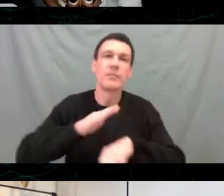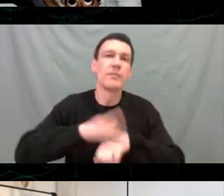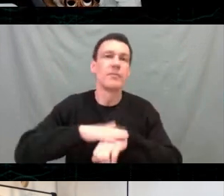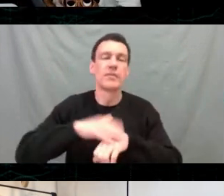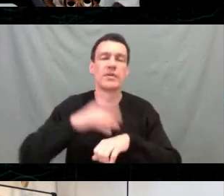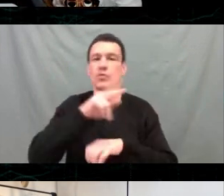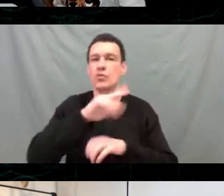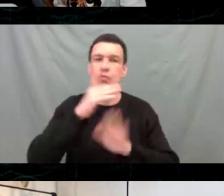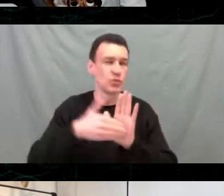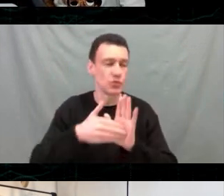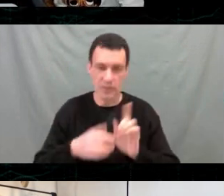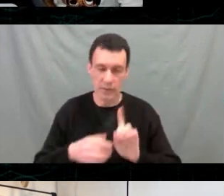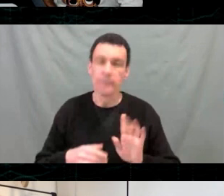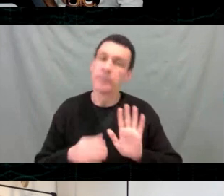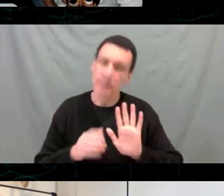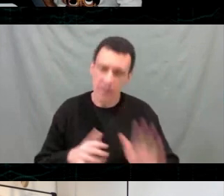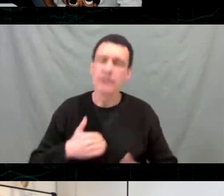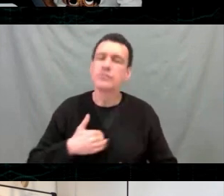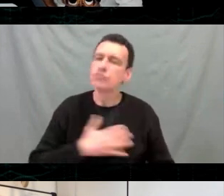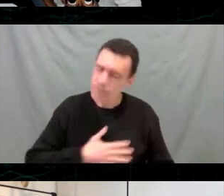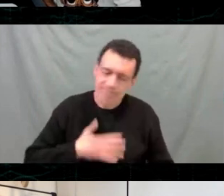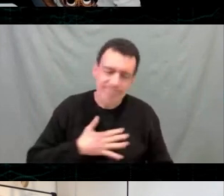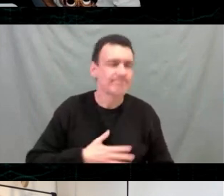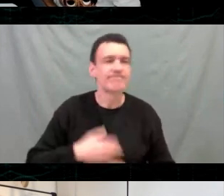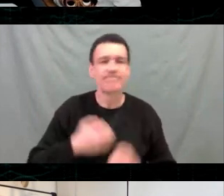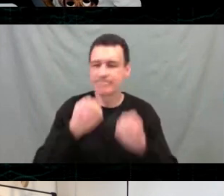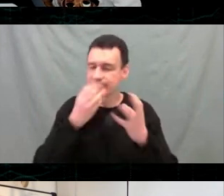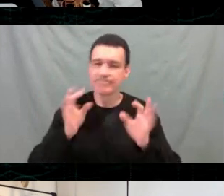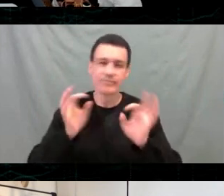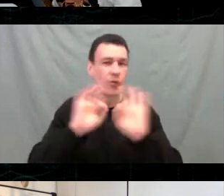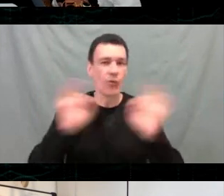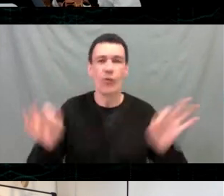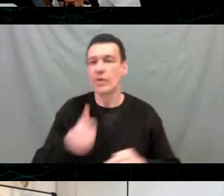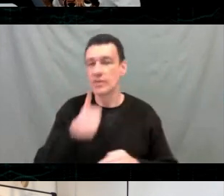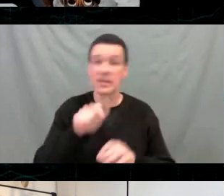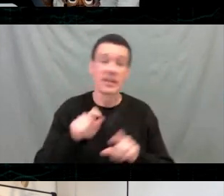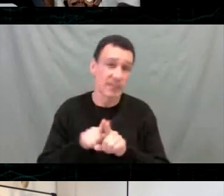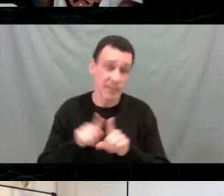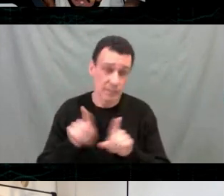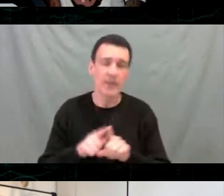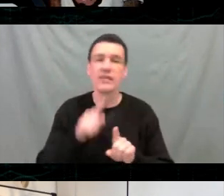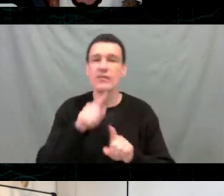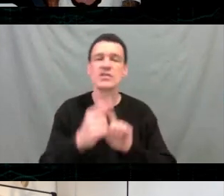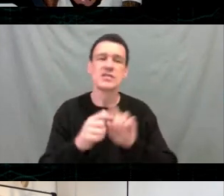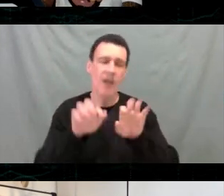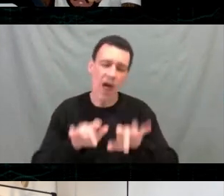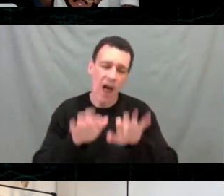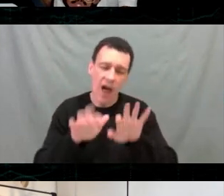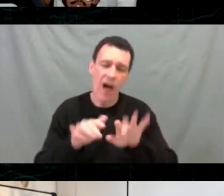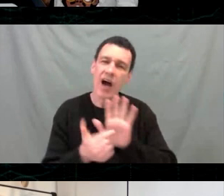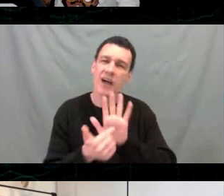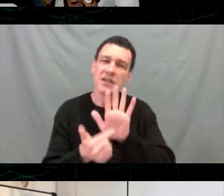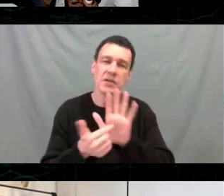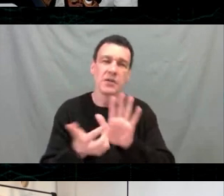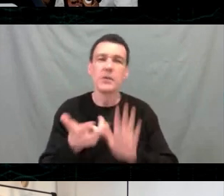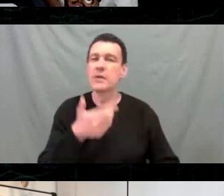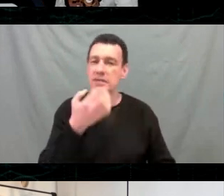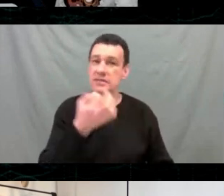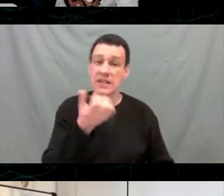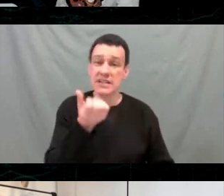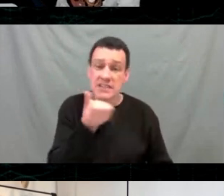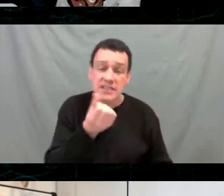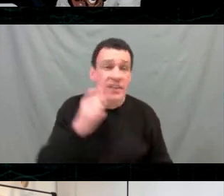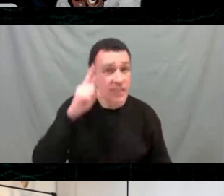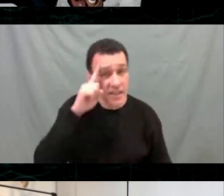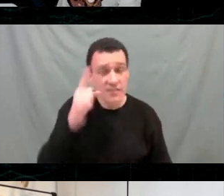mano. Sensacional demais. E ainda agora com a demozinha, sexta-feira 13, mano. Sexta-feira 13. Isso daí não é